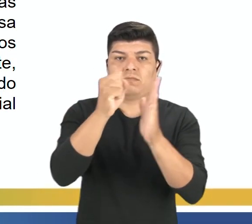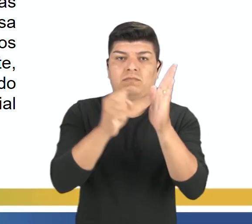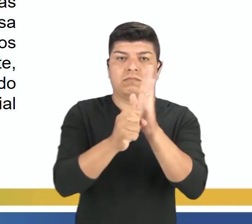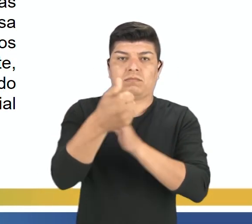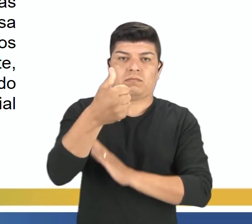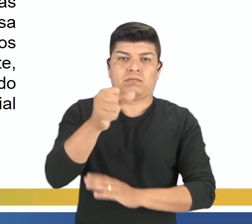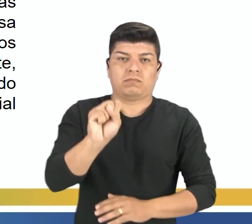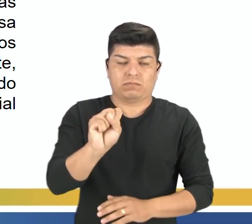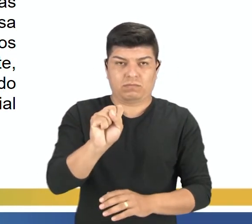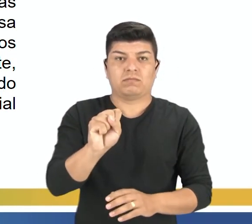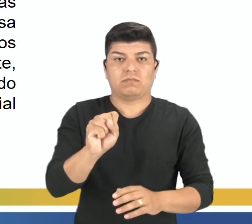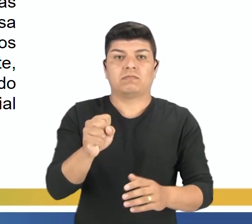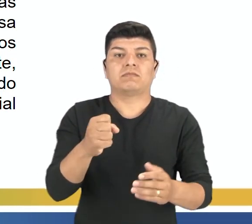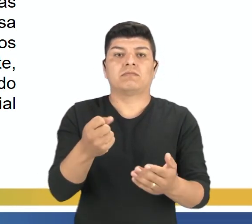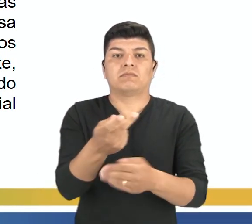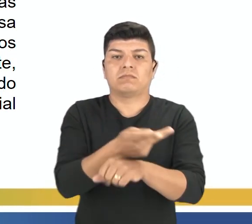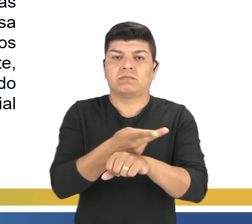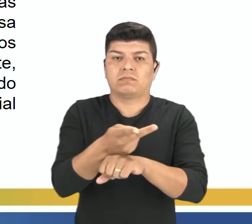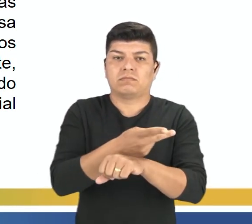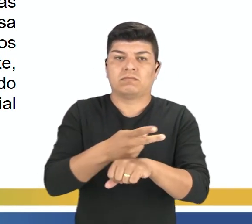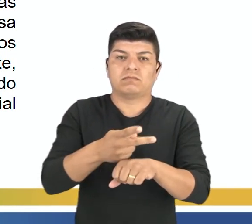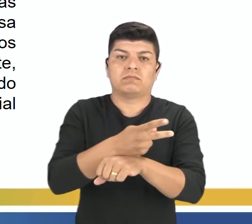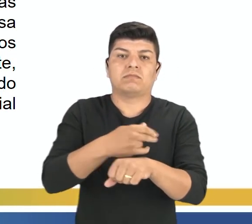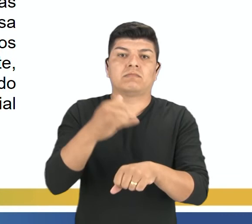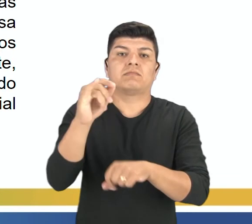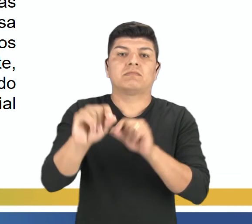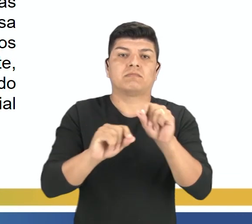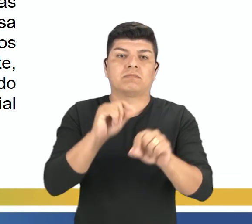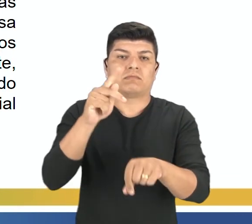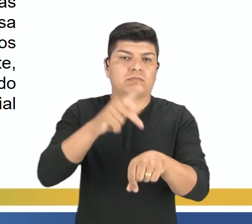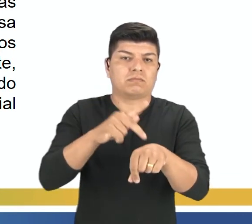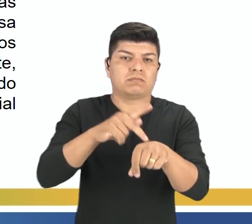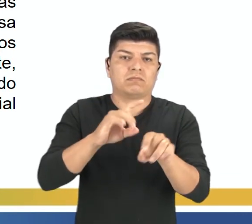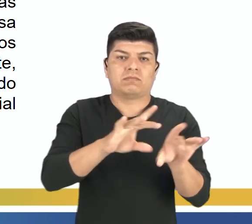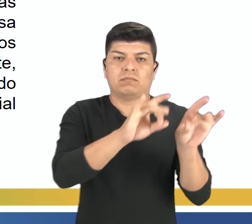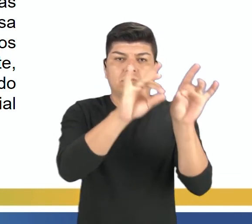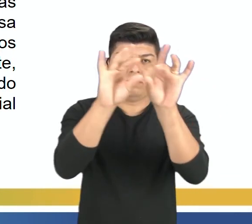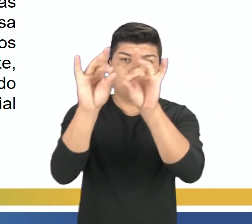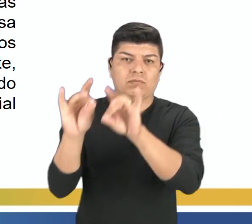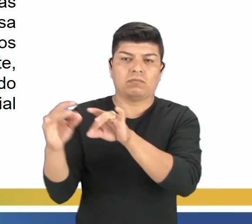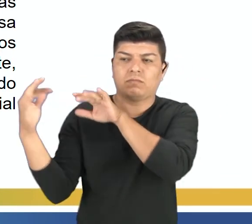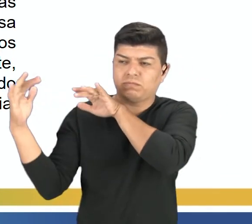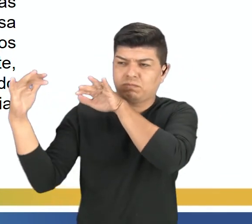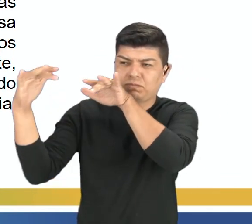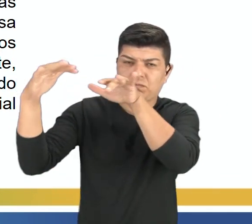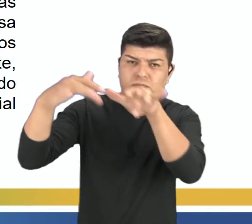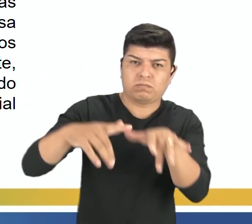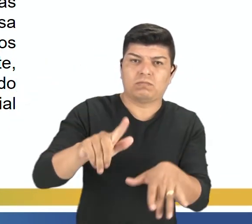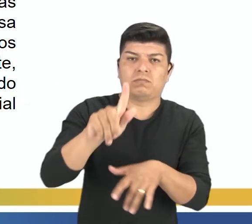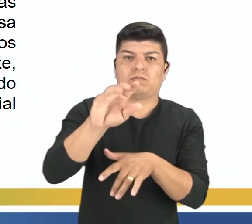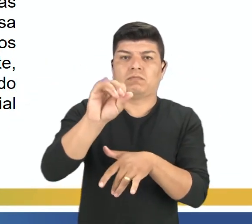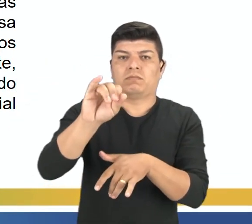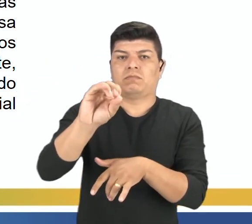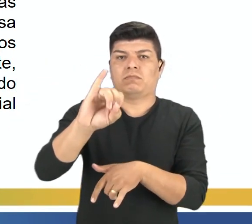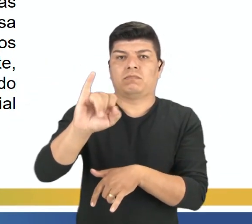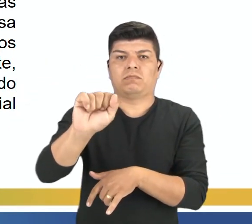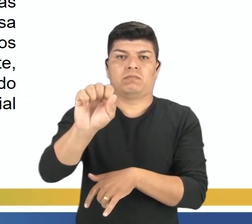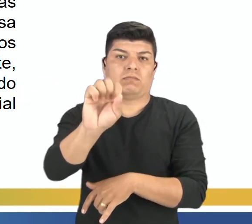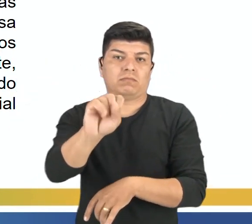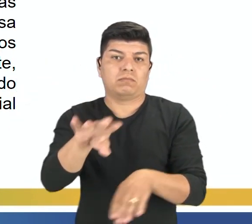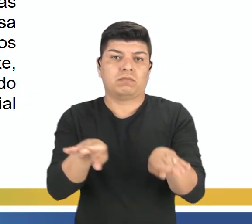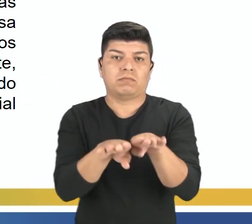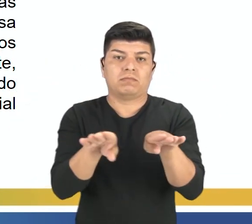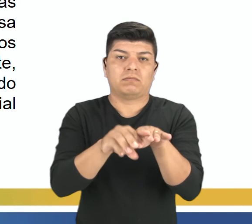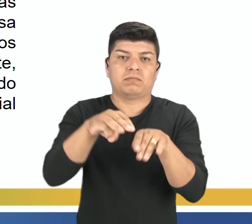a intensa busca por metais preciosos desencadeou grandes fluxos migratórios com destino a Goiás, Mato Grosso